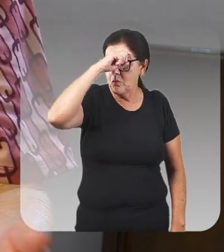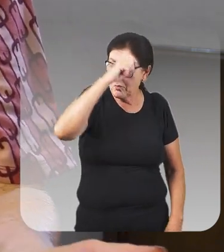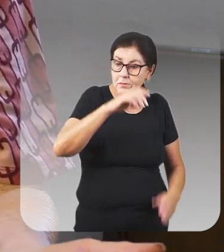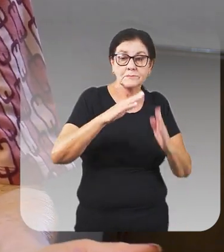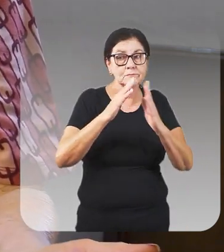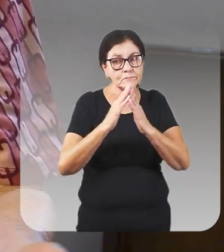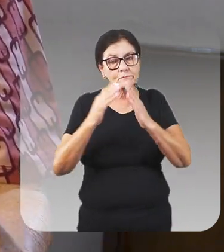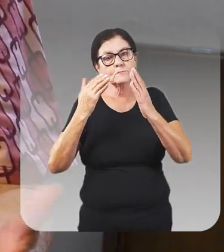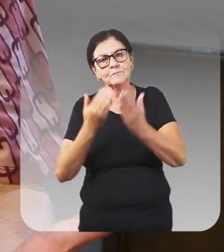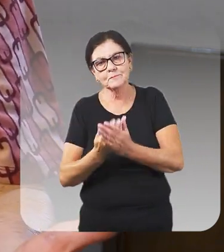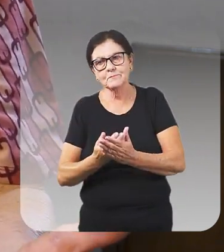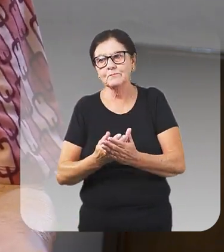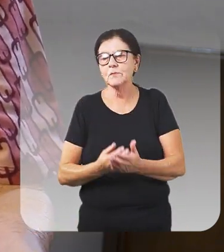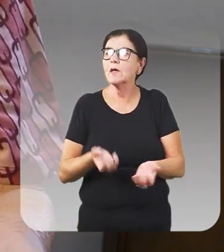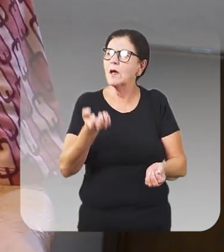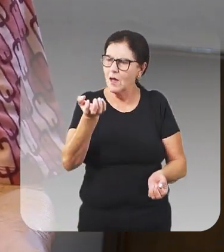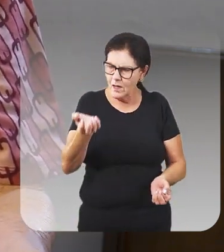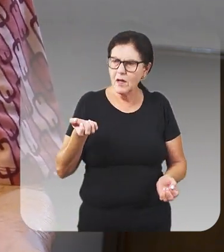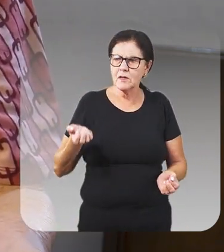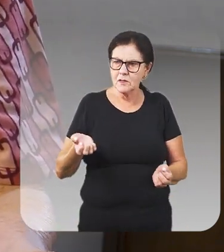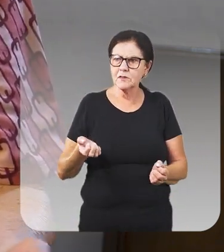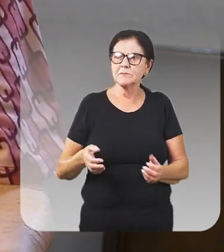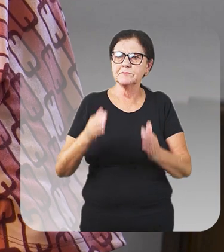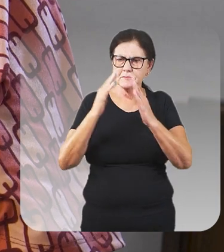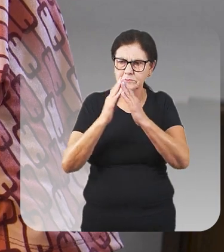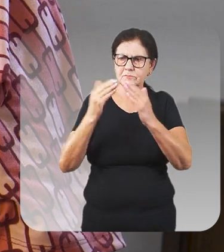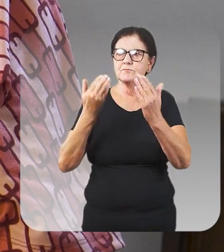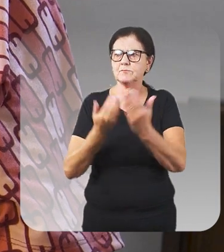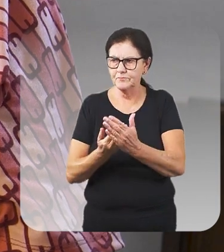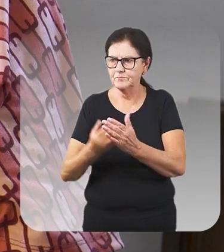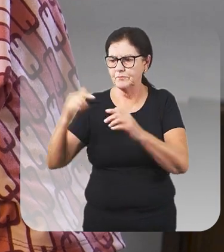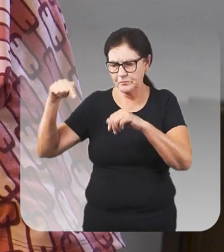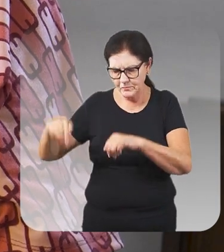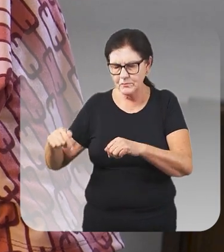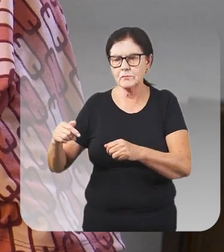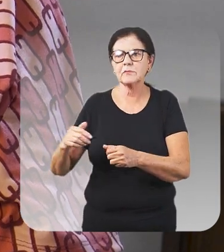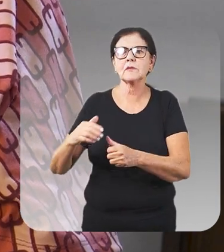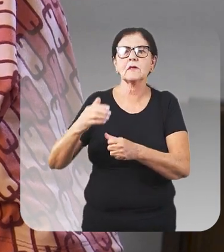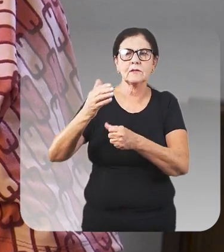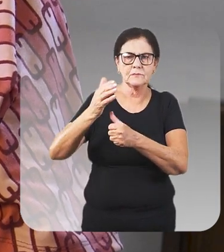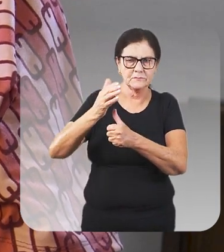de terra, então era uma vida muito difícil. E eles queriam que